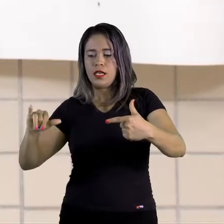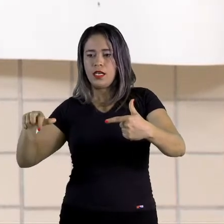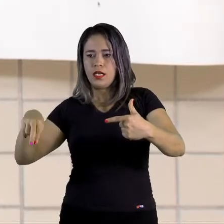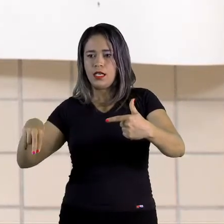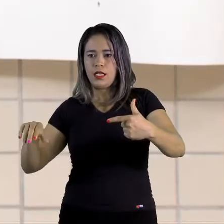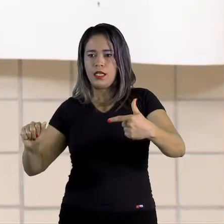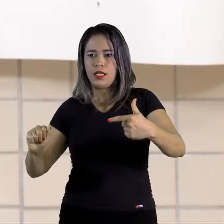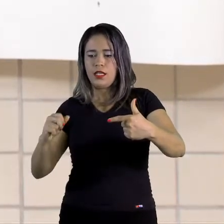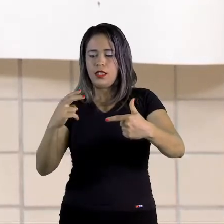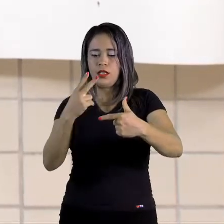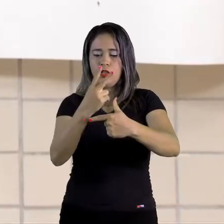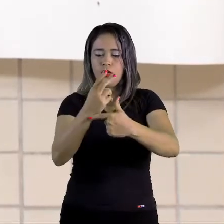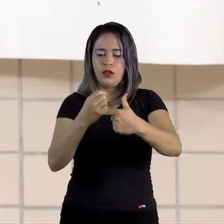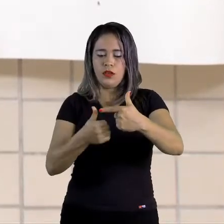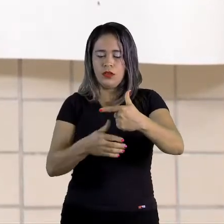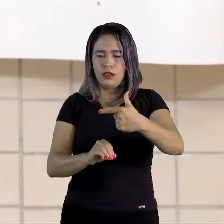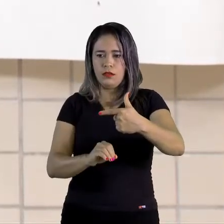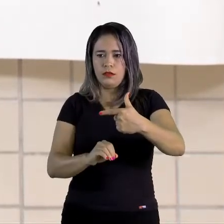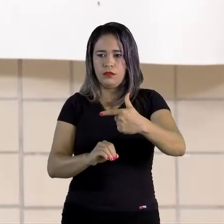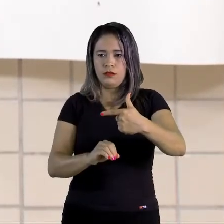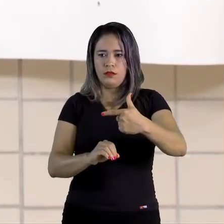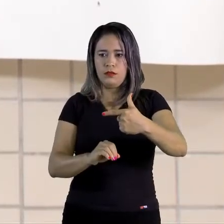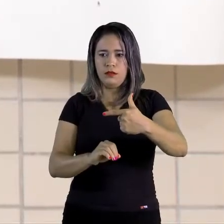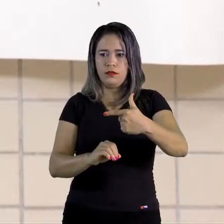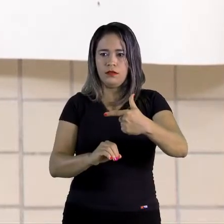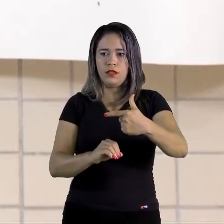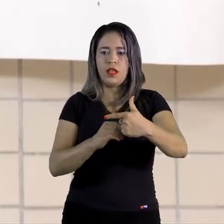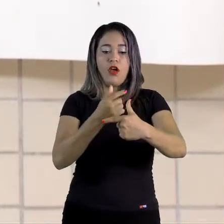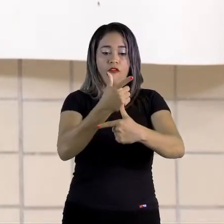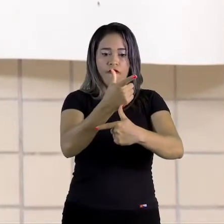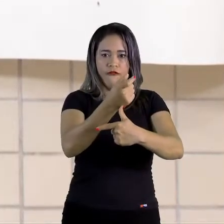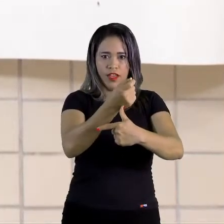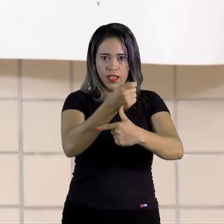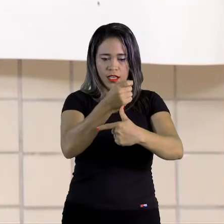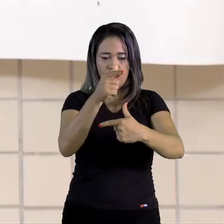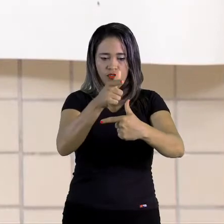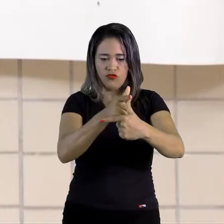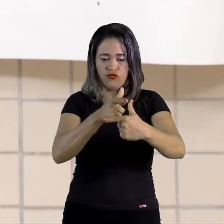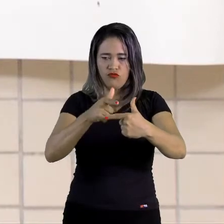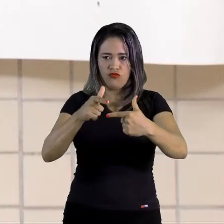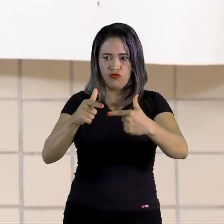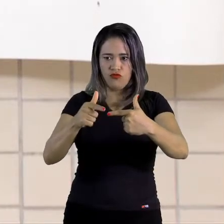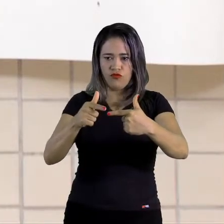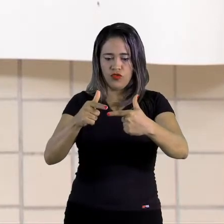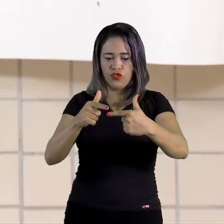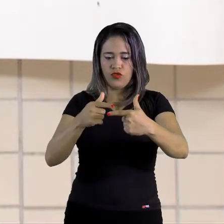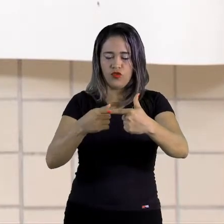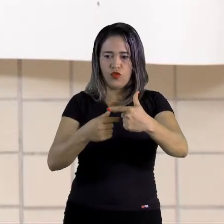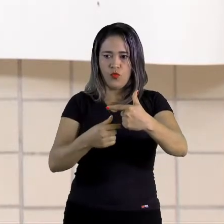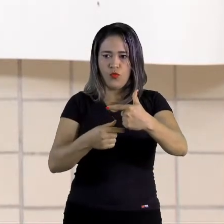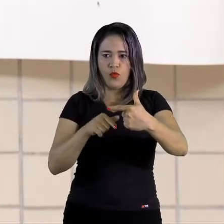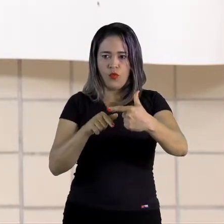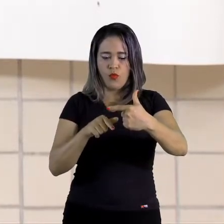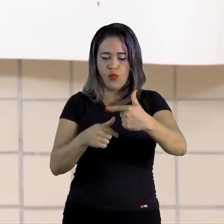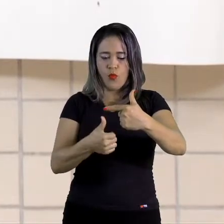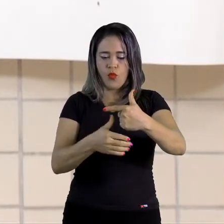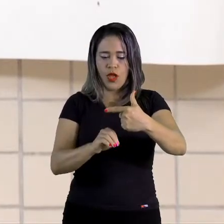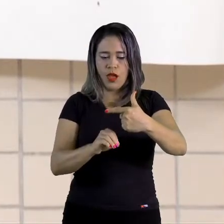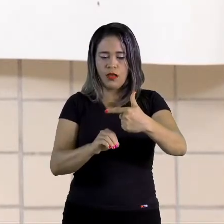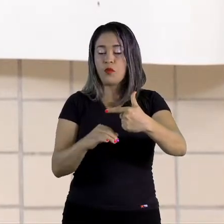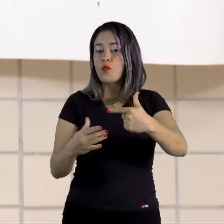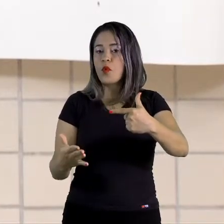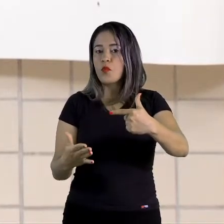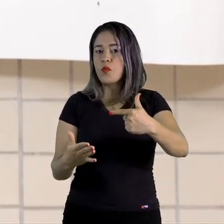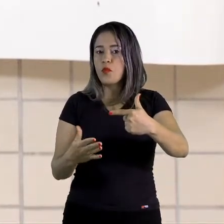20 laranjas e Angelina, 2 décimos. 20 dividido por 10,